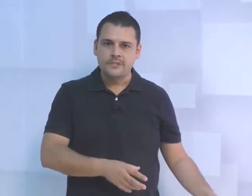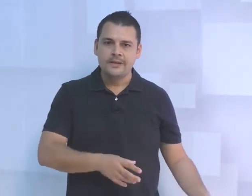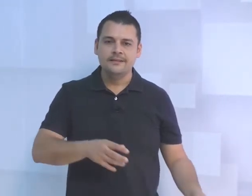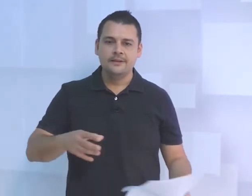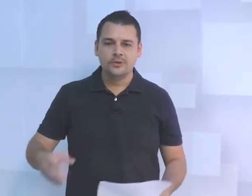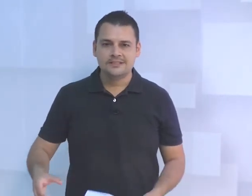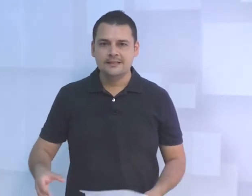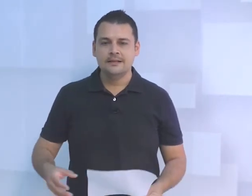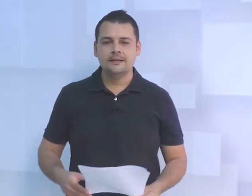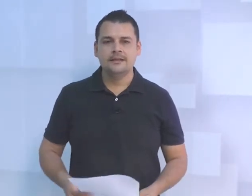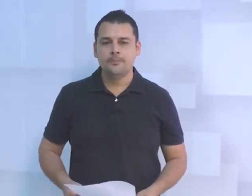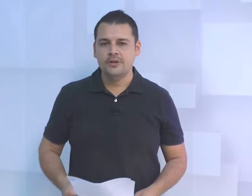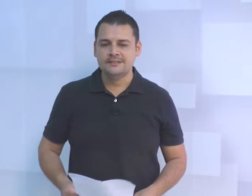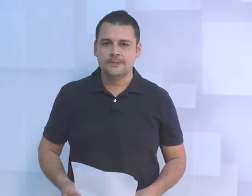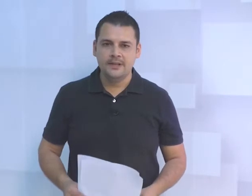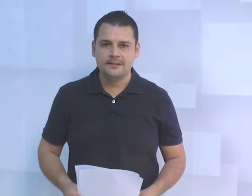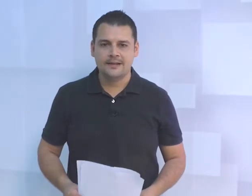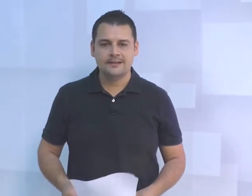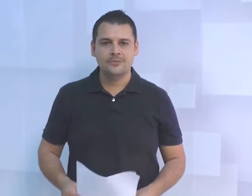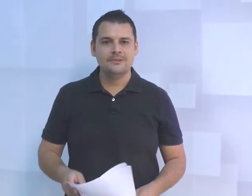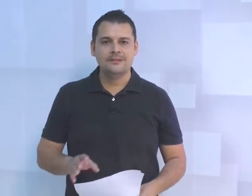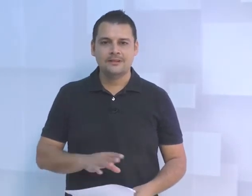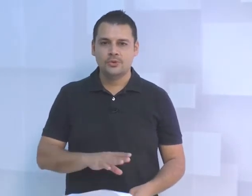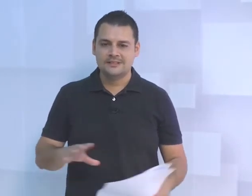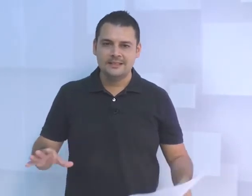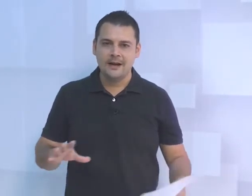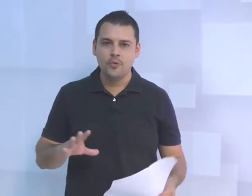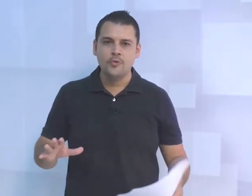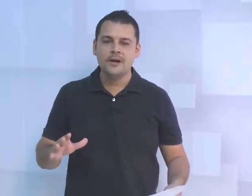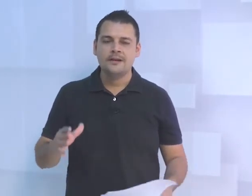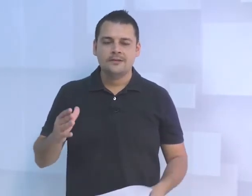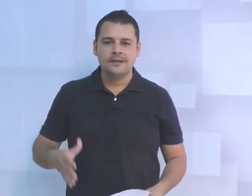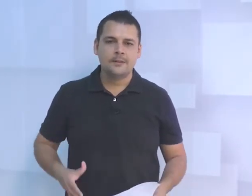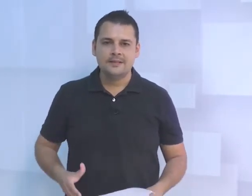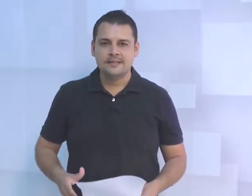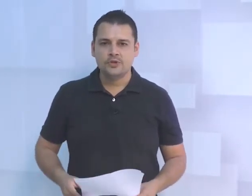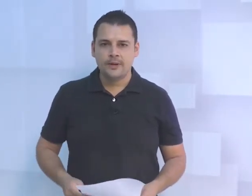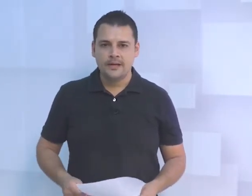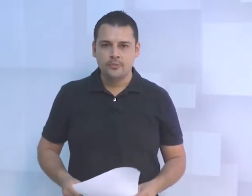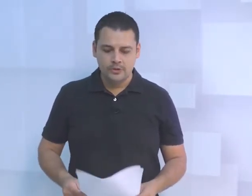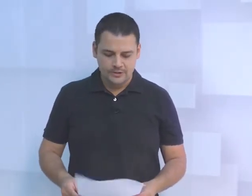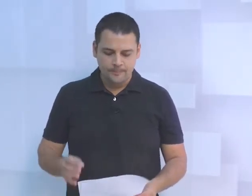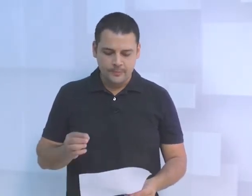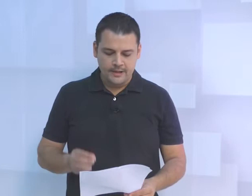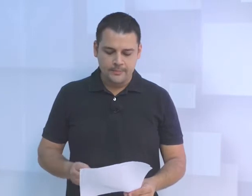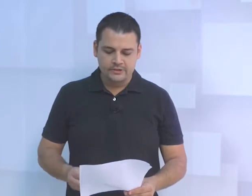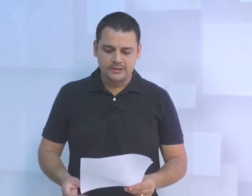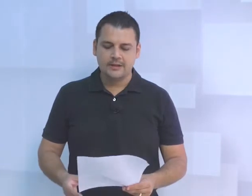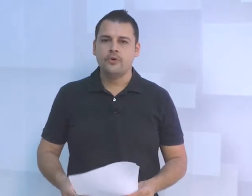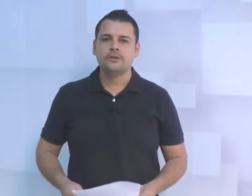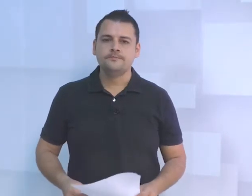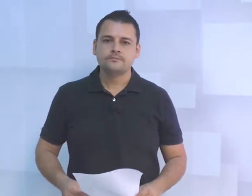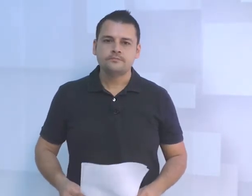entre torcida e a polícia militar então torcida alguma vai estar presente no pacaembu hoje para a